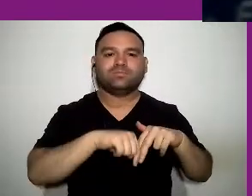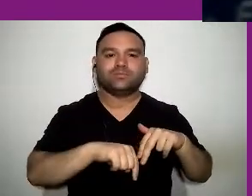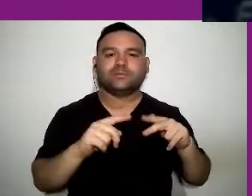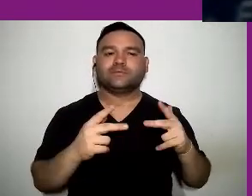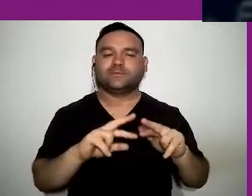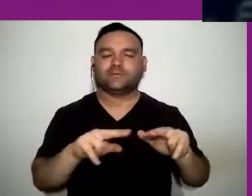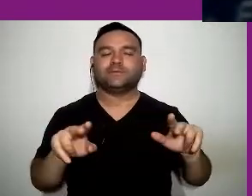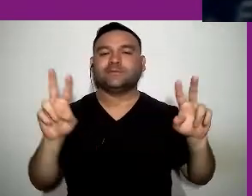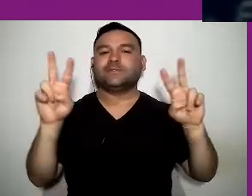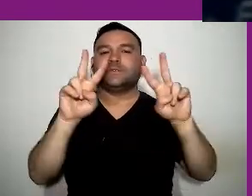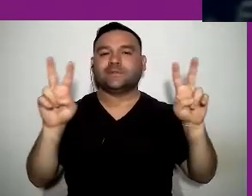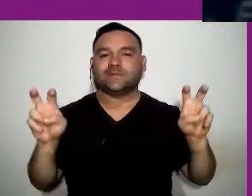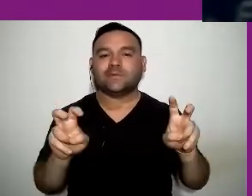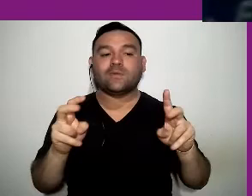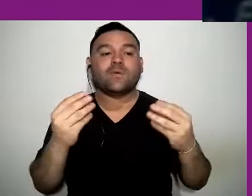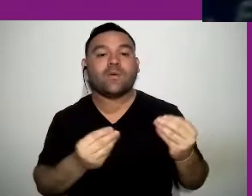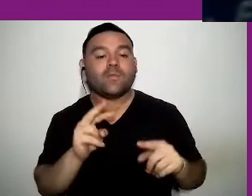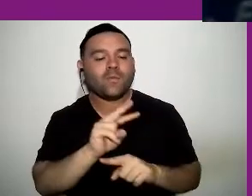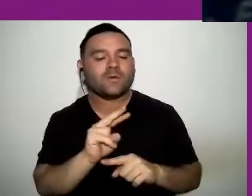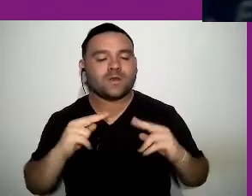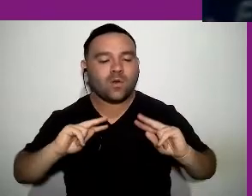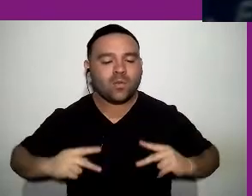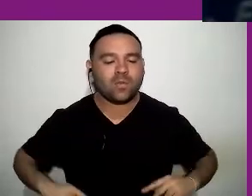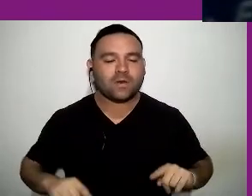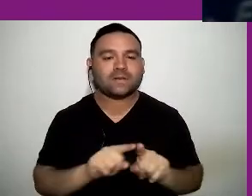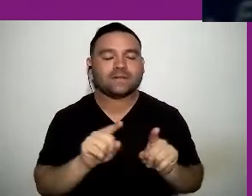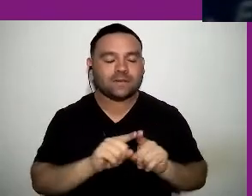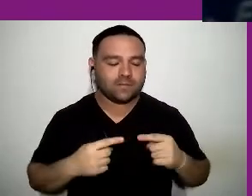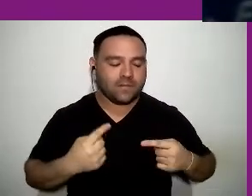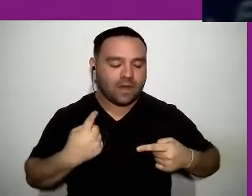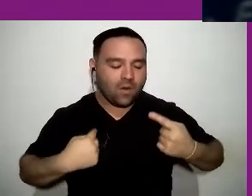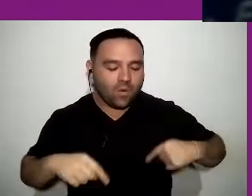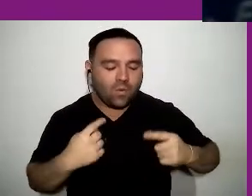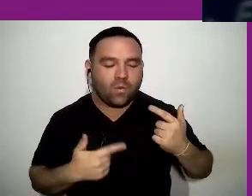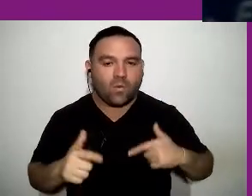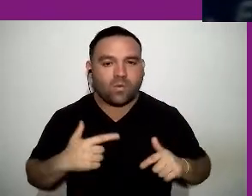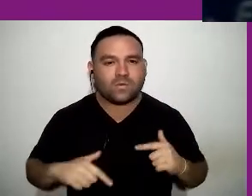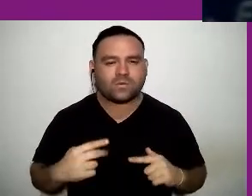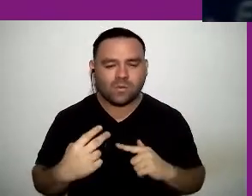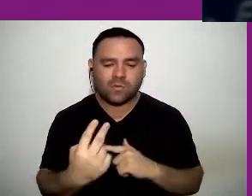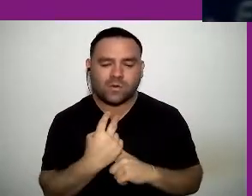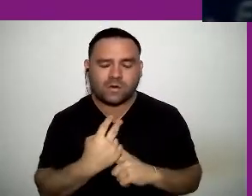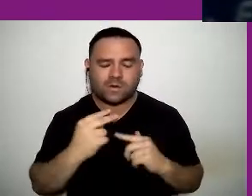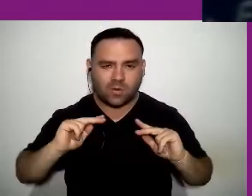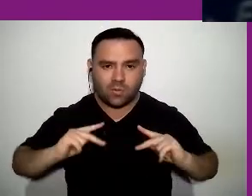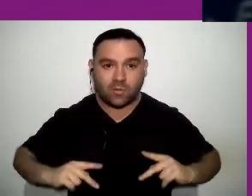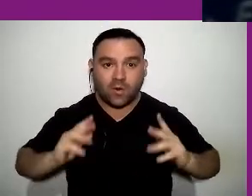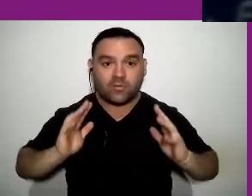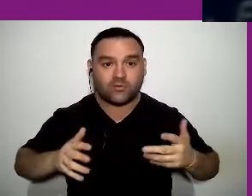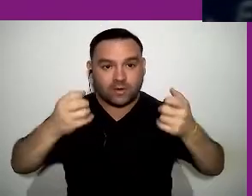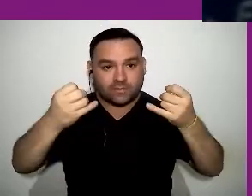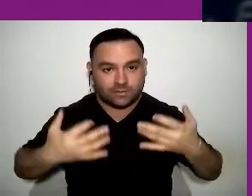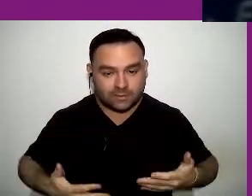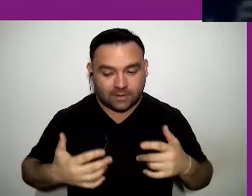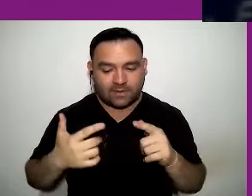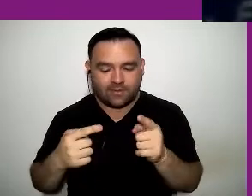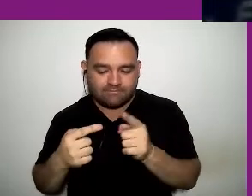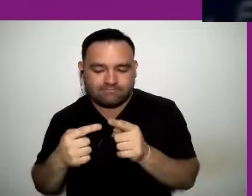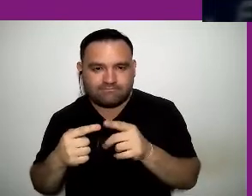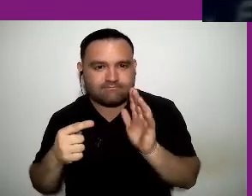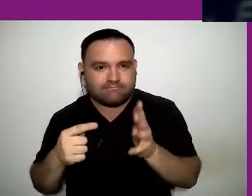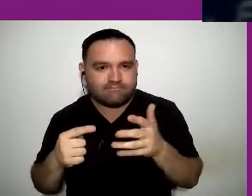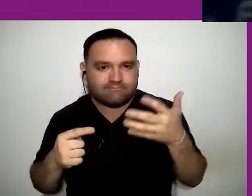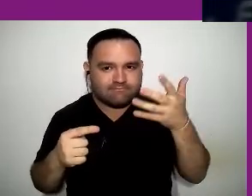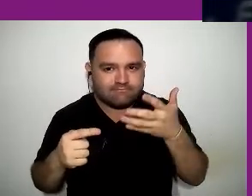que é intitulado How to Protect the Lungs and Distal Organs. Então, proteger o pulmão, nós já falamos durante a primeira etapa